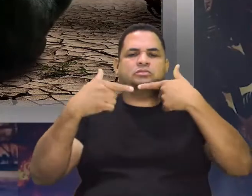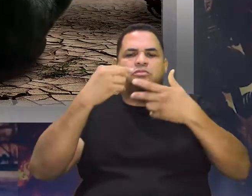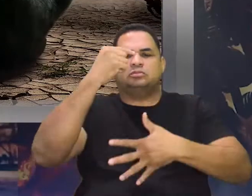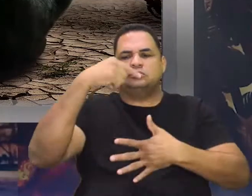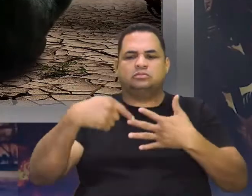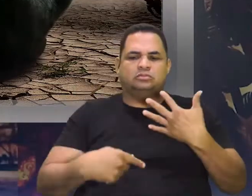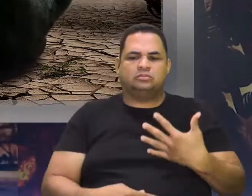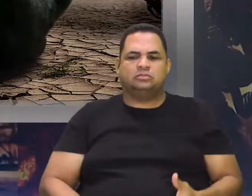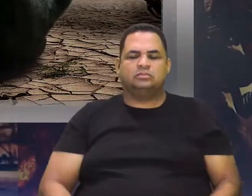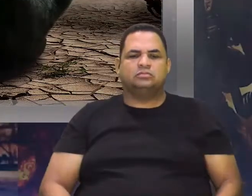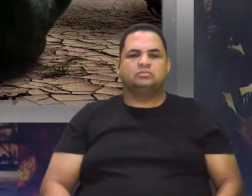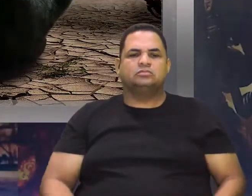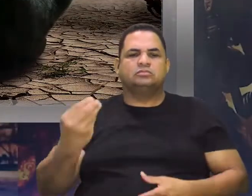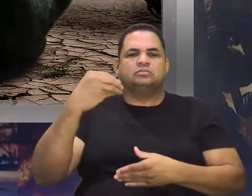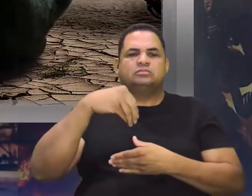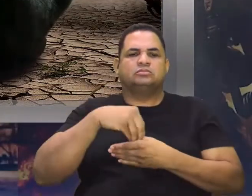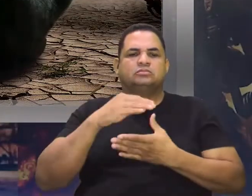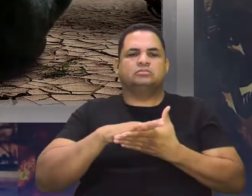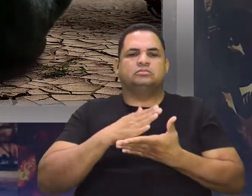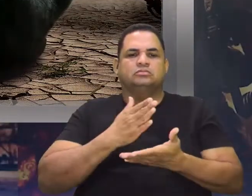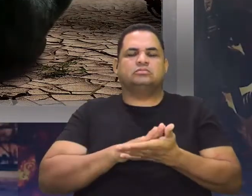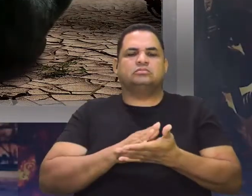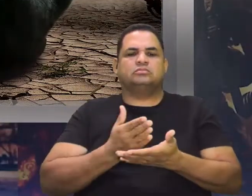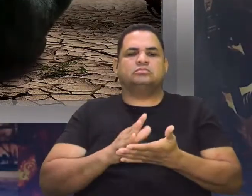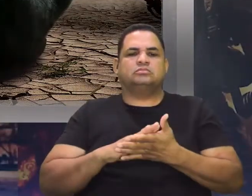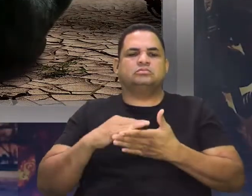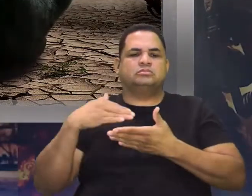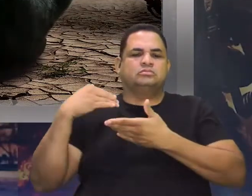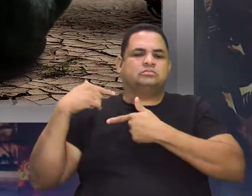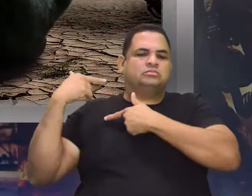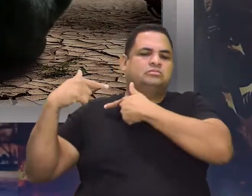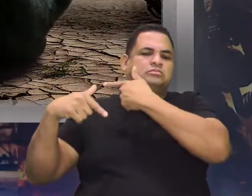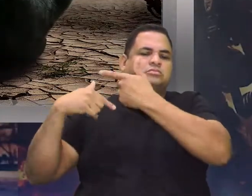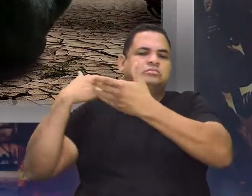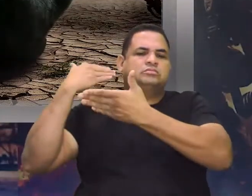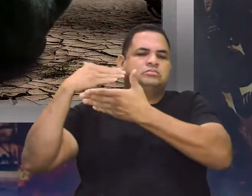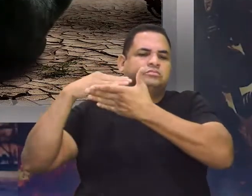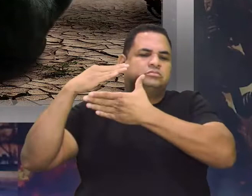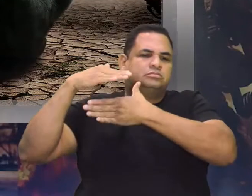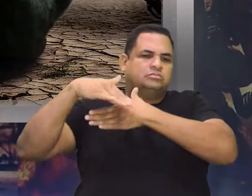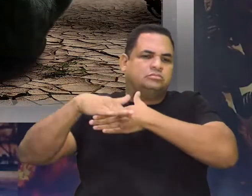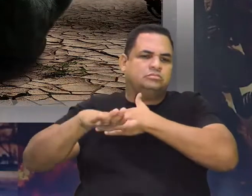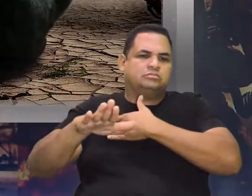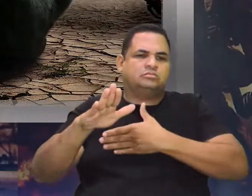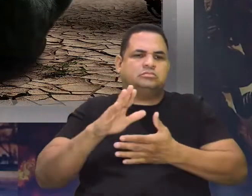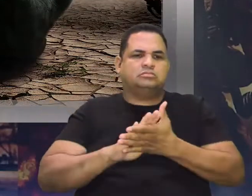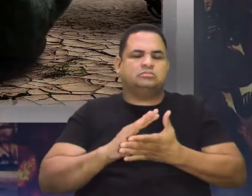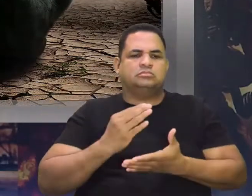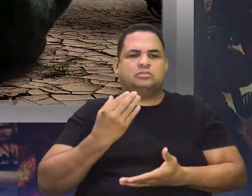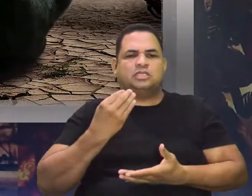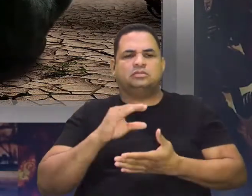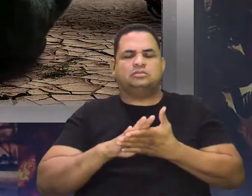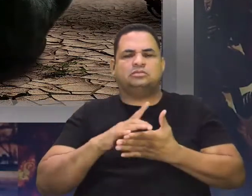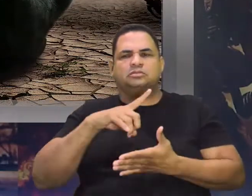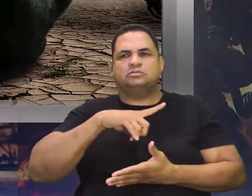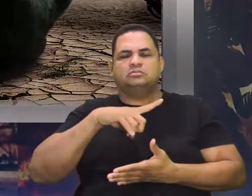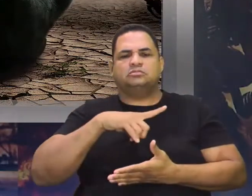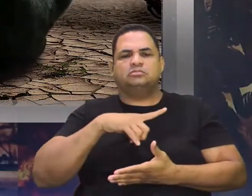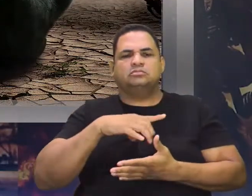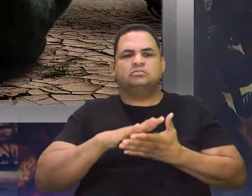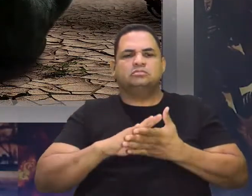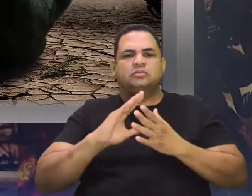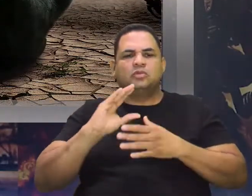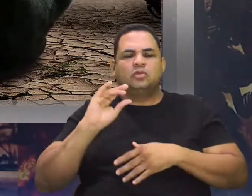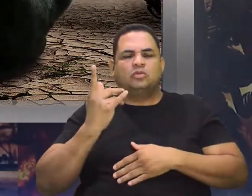espécies? Dentro da pré-história. Dentro da pré-história nós vamos ver o aparecimento de australopitecos, nós vamos ter o